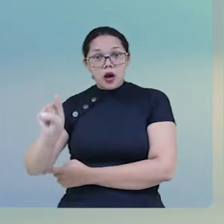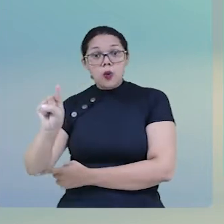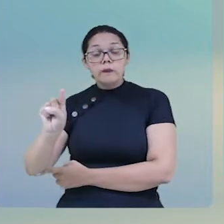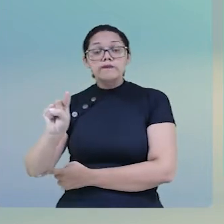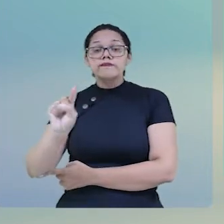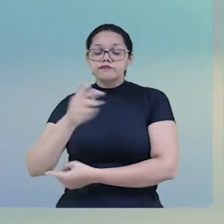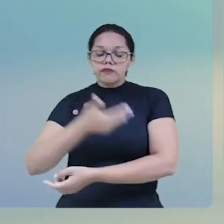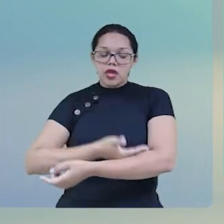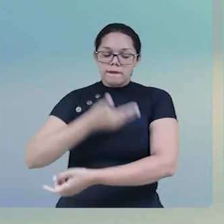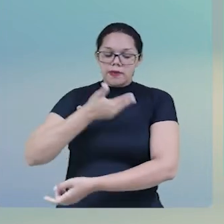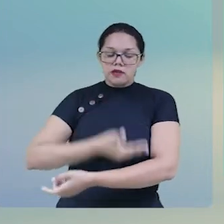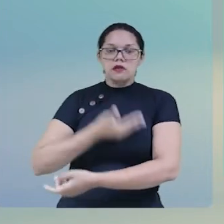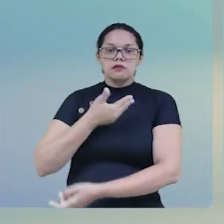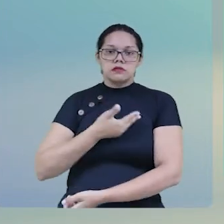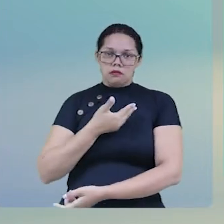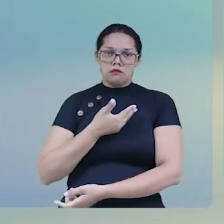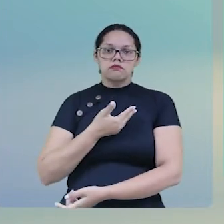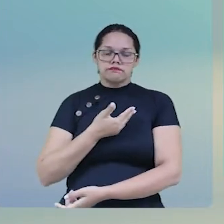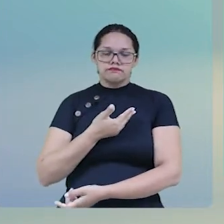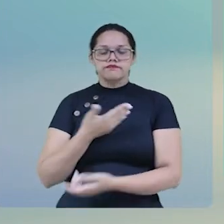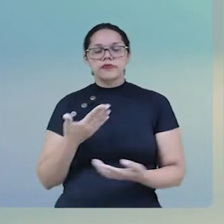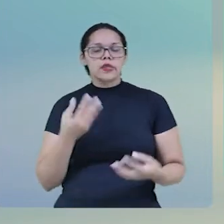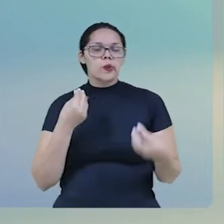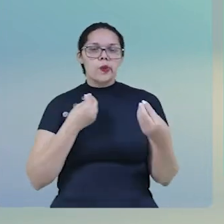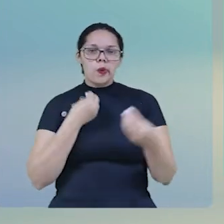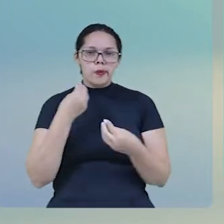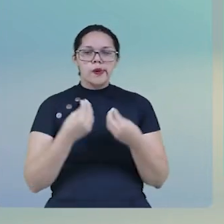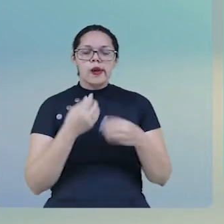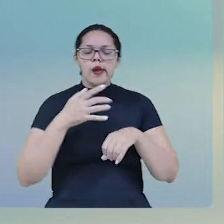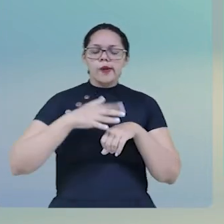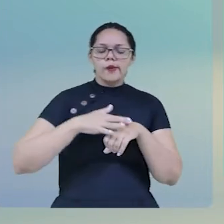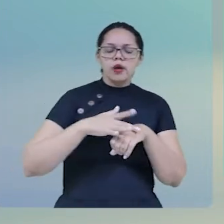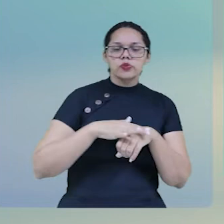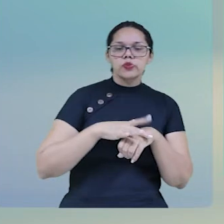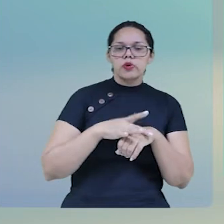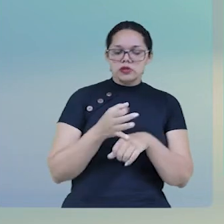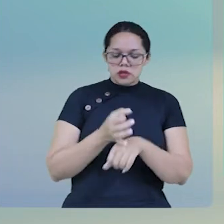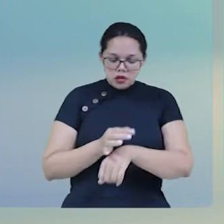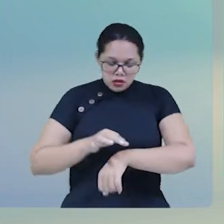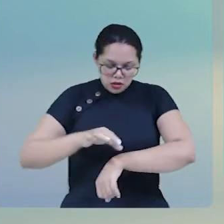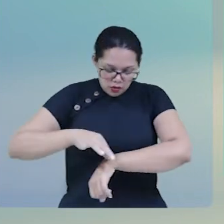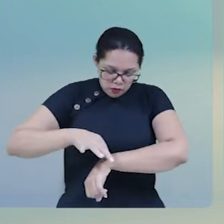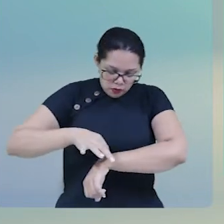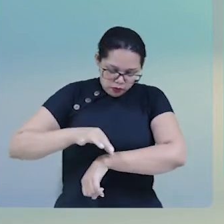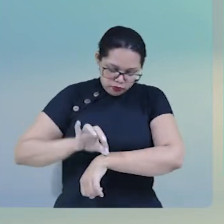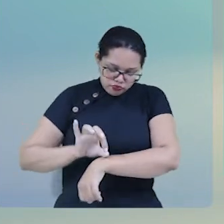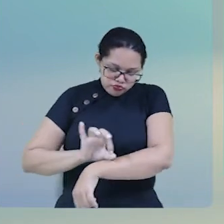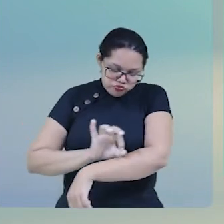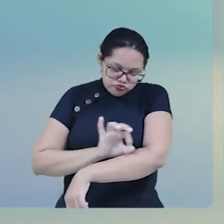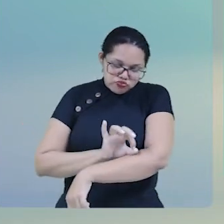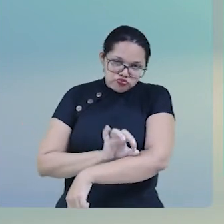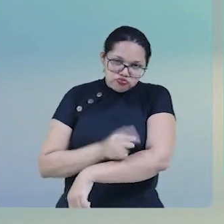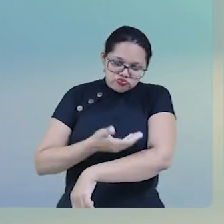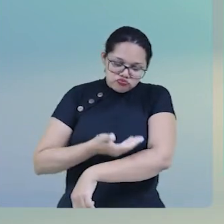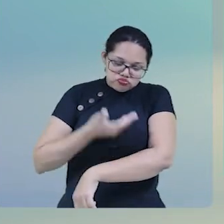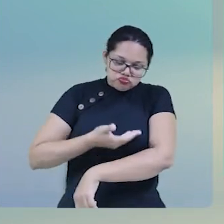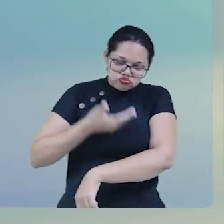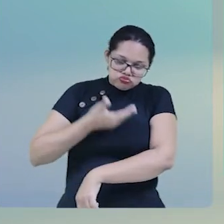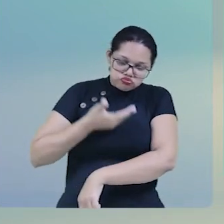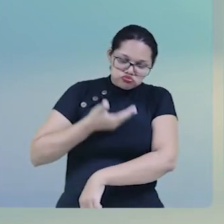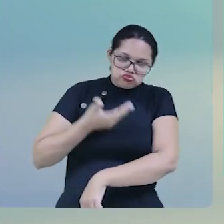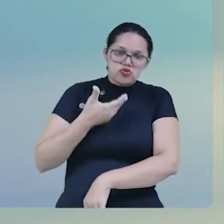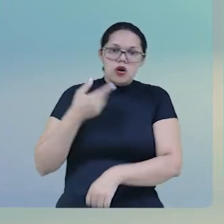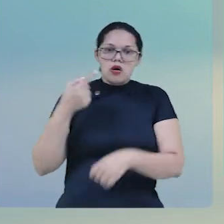também popularmente, conhecemos como a pressão alta. Né? É uma doença que ataca os vasos sanguíneos, o coração,